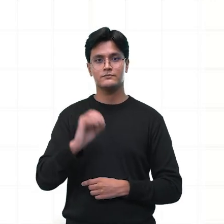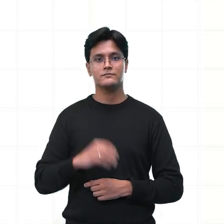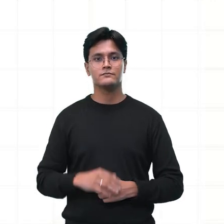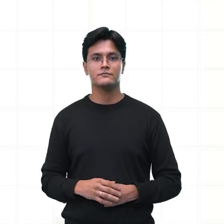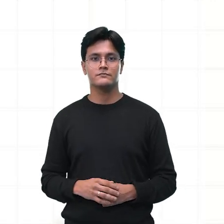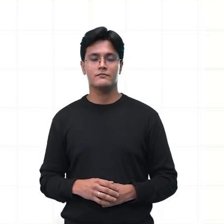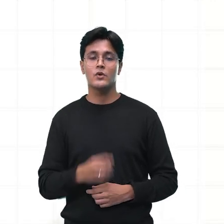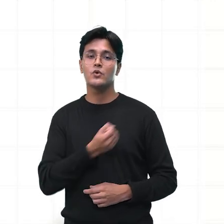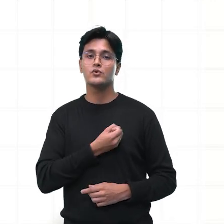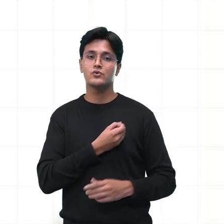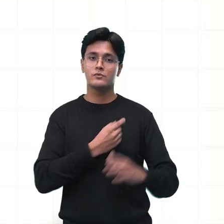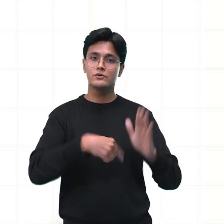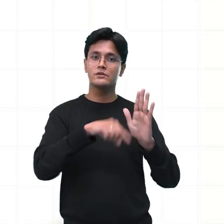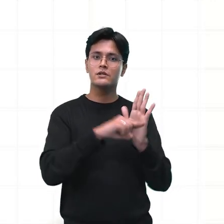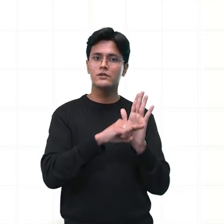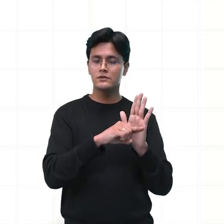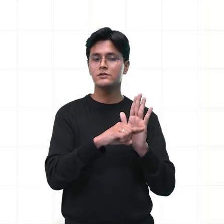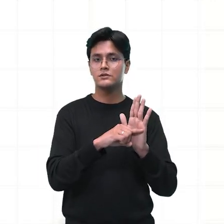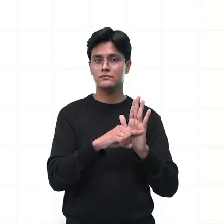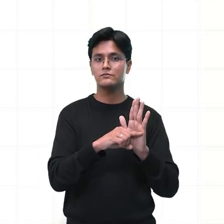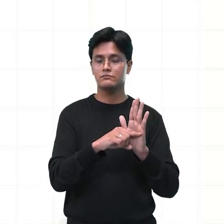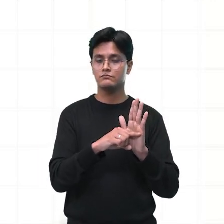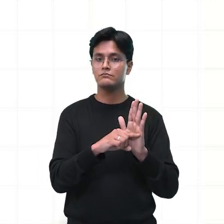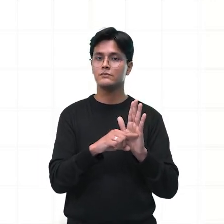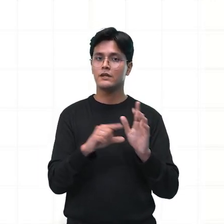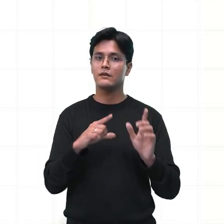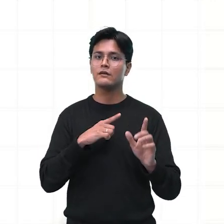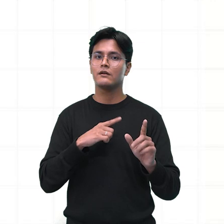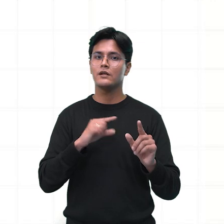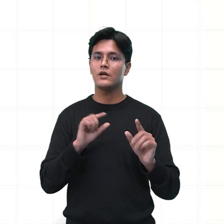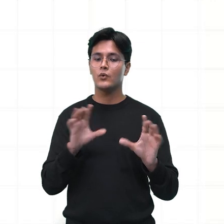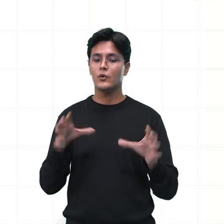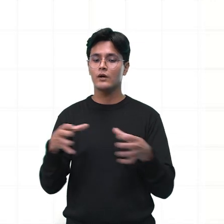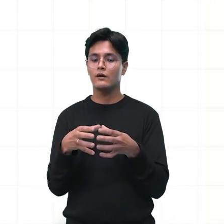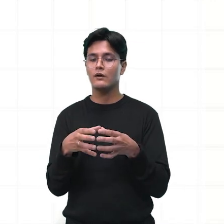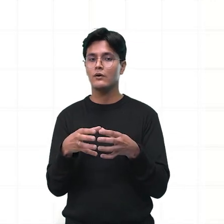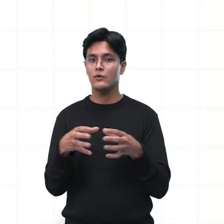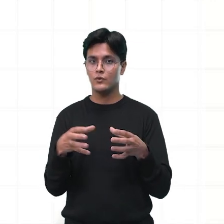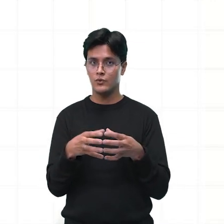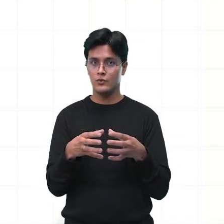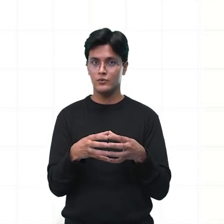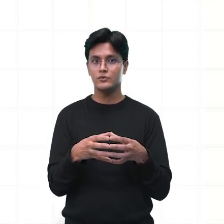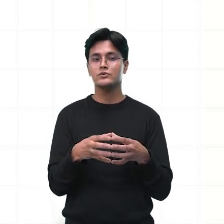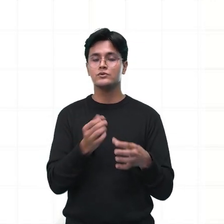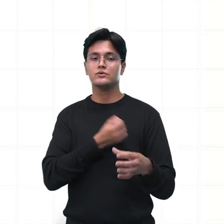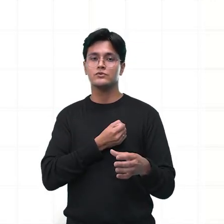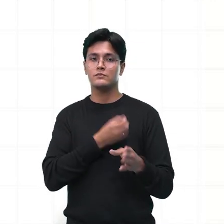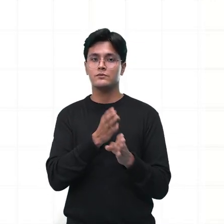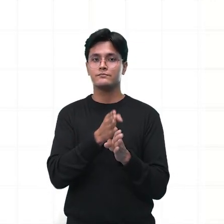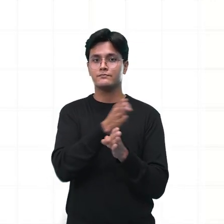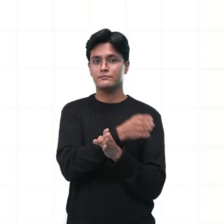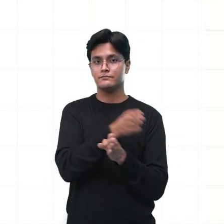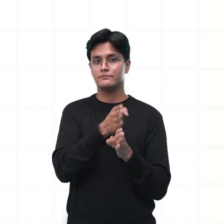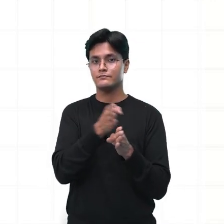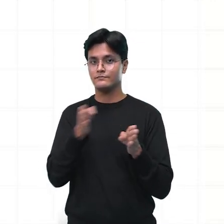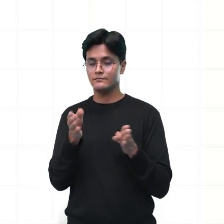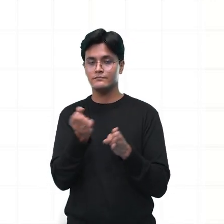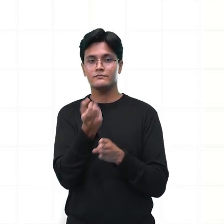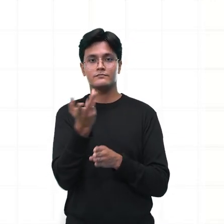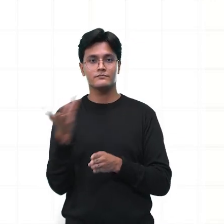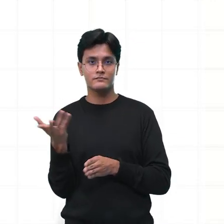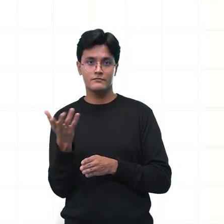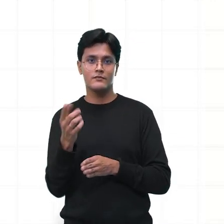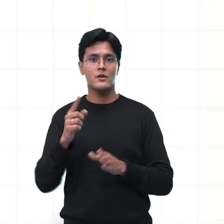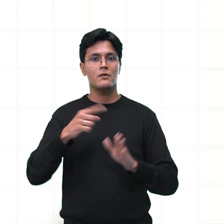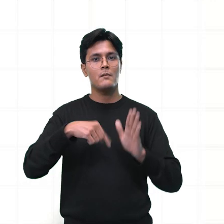Com os números negativos, então, você terá, né, então, o conjunto dos números inteiros. Menos